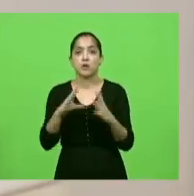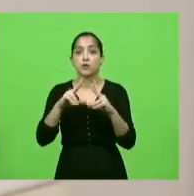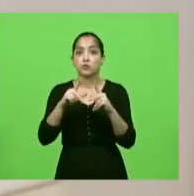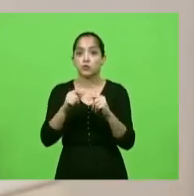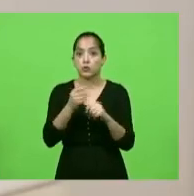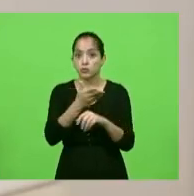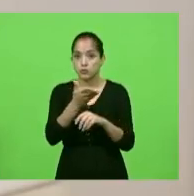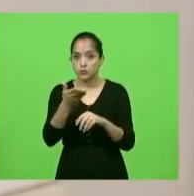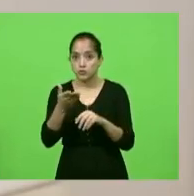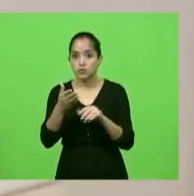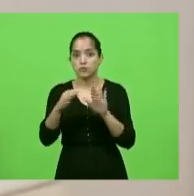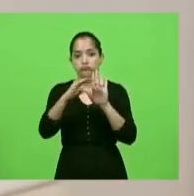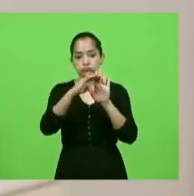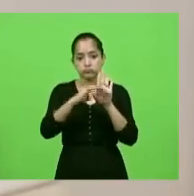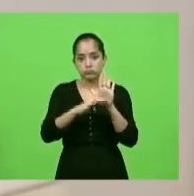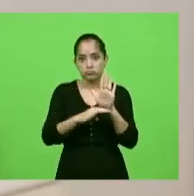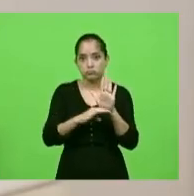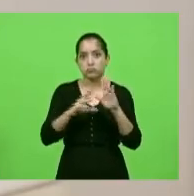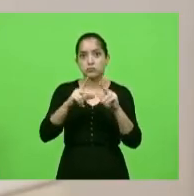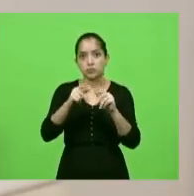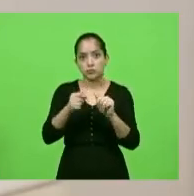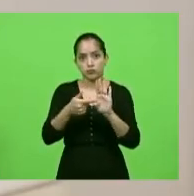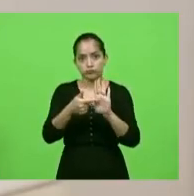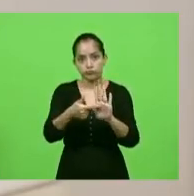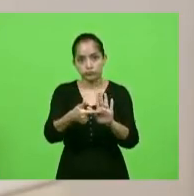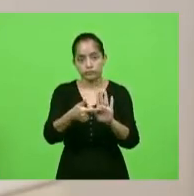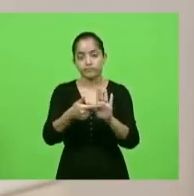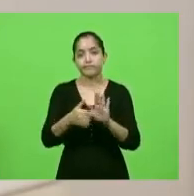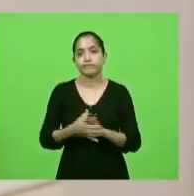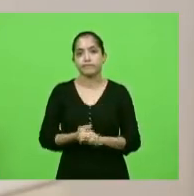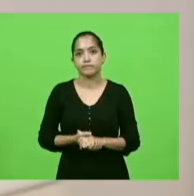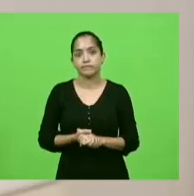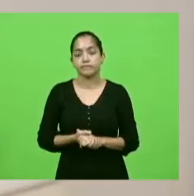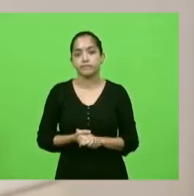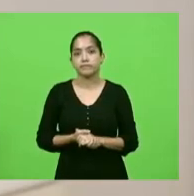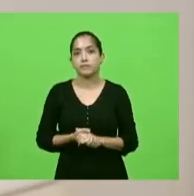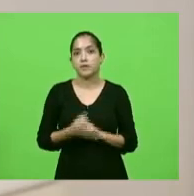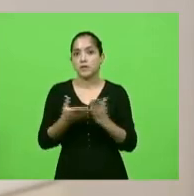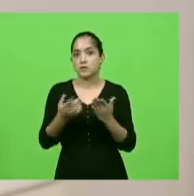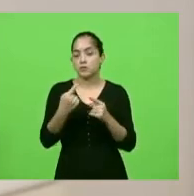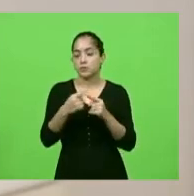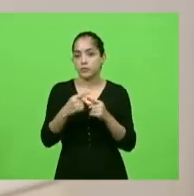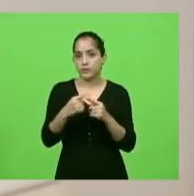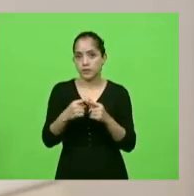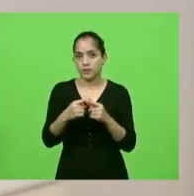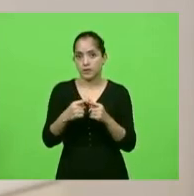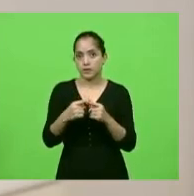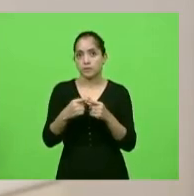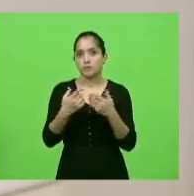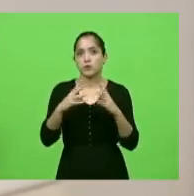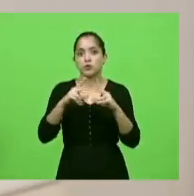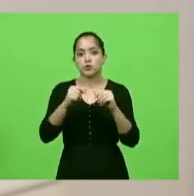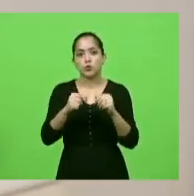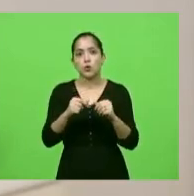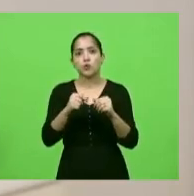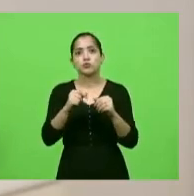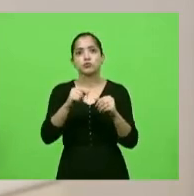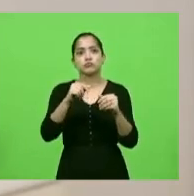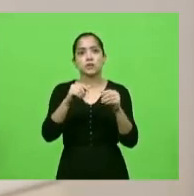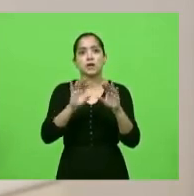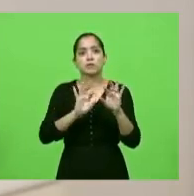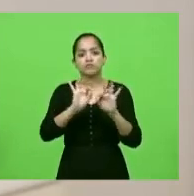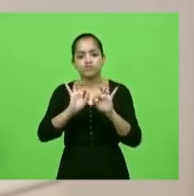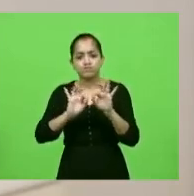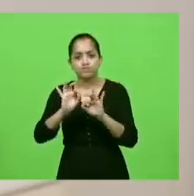seus termos estarão disponíveis quando na publicação. Isso porque o inteiro teor do voto consubstancia-se